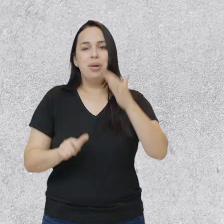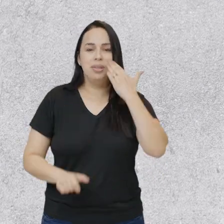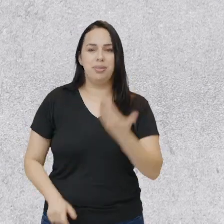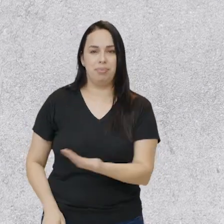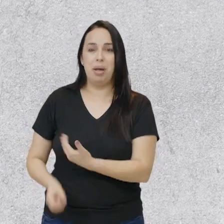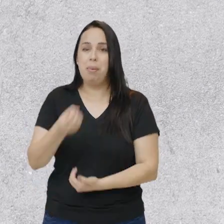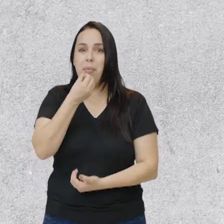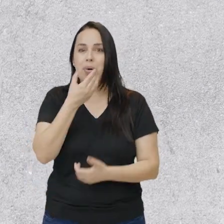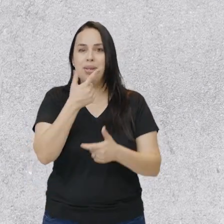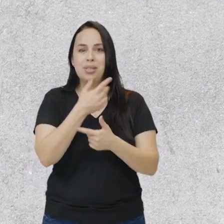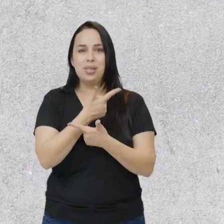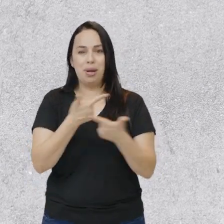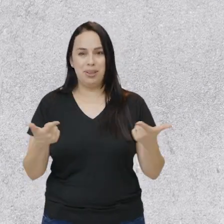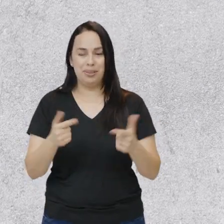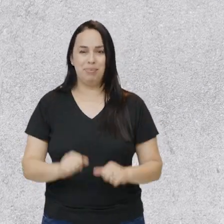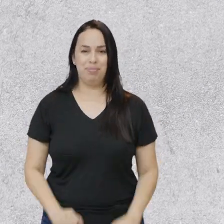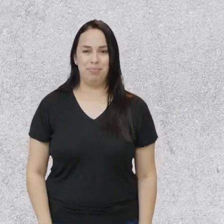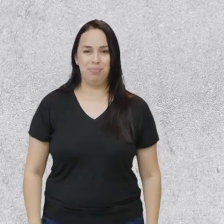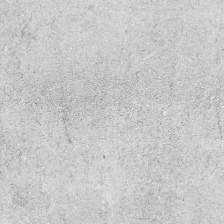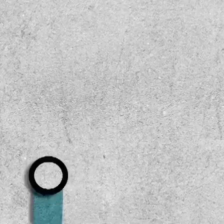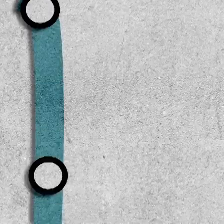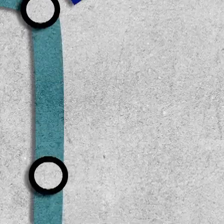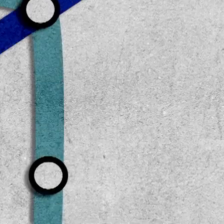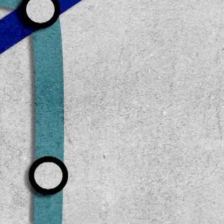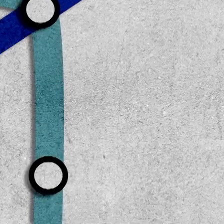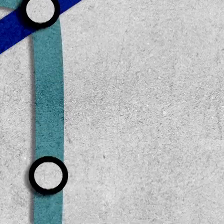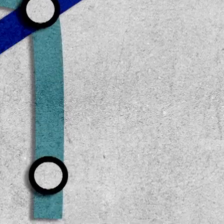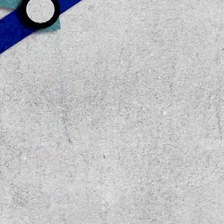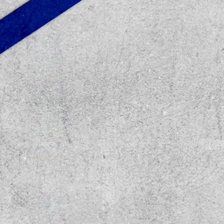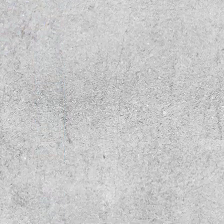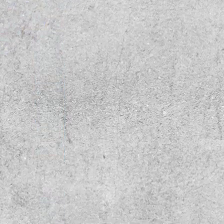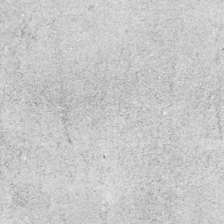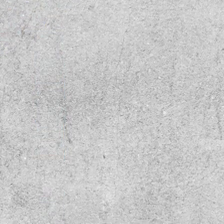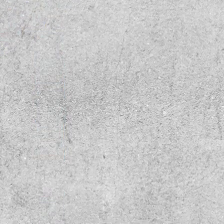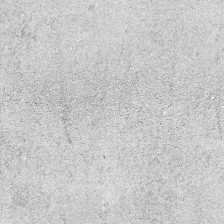o endereço do PAT e boa sorte!